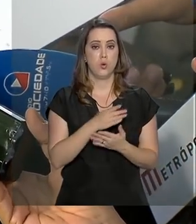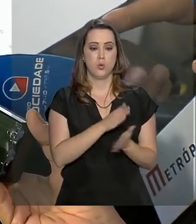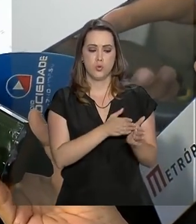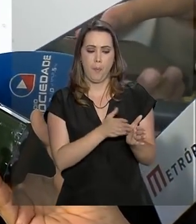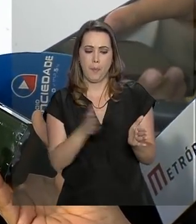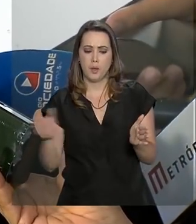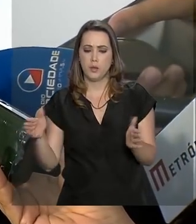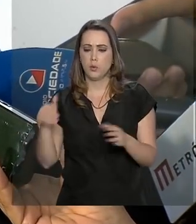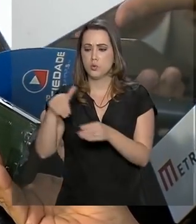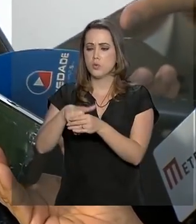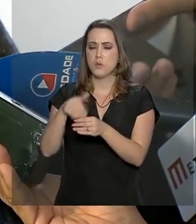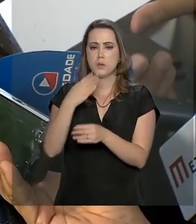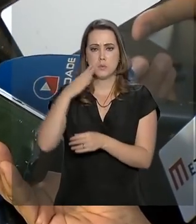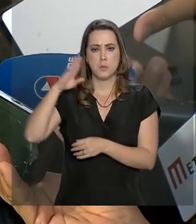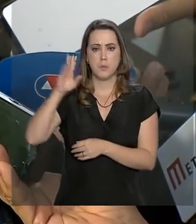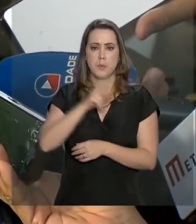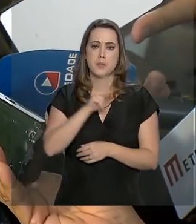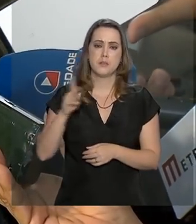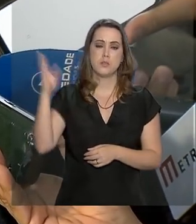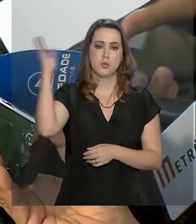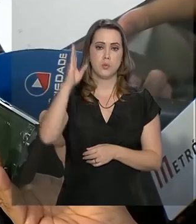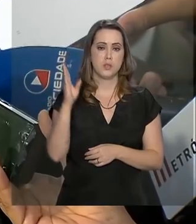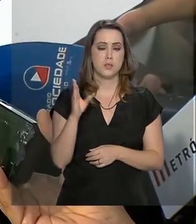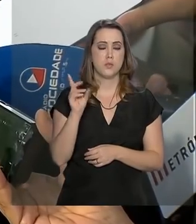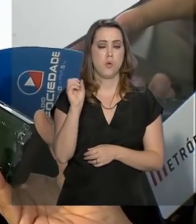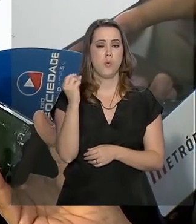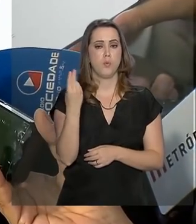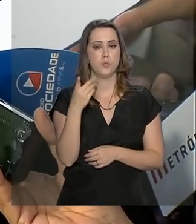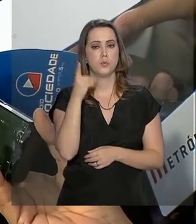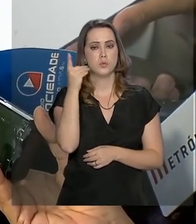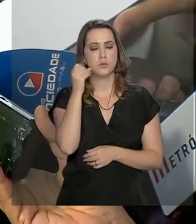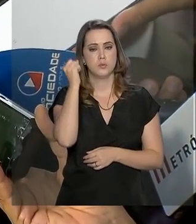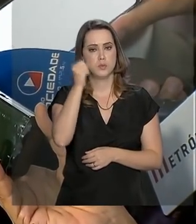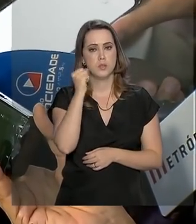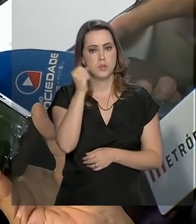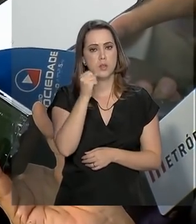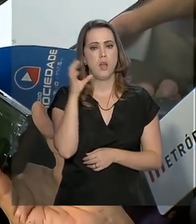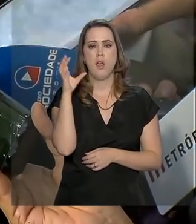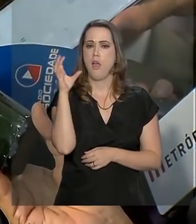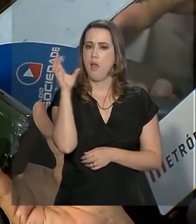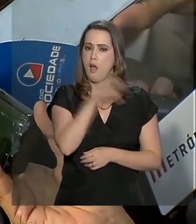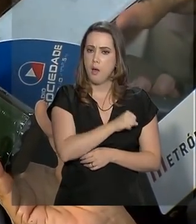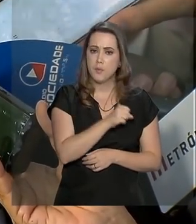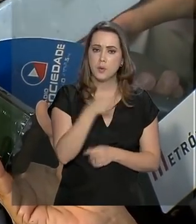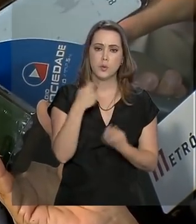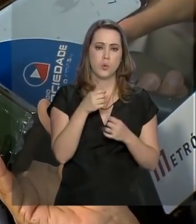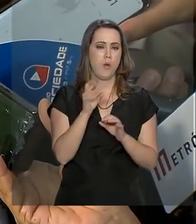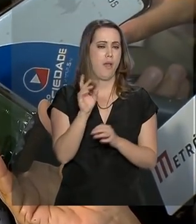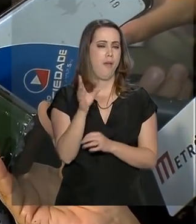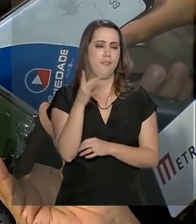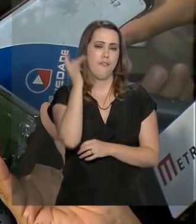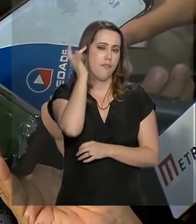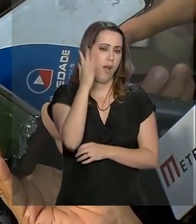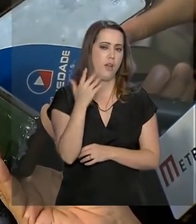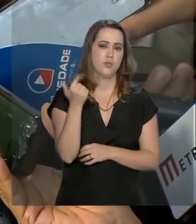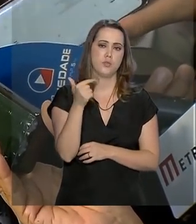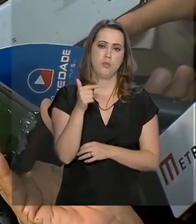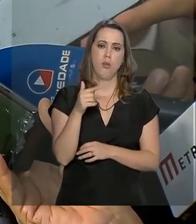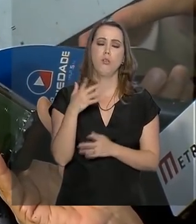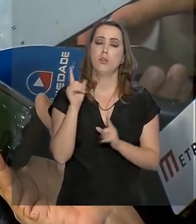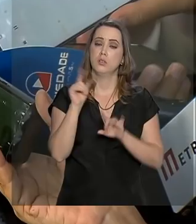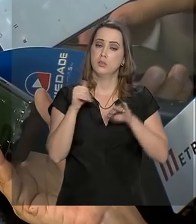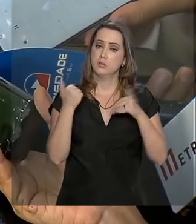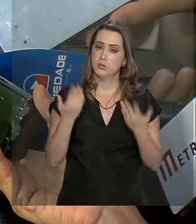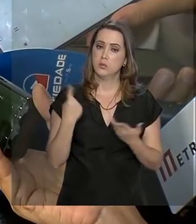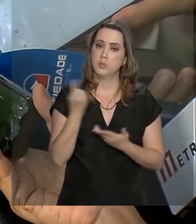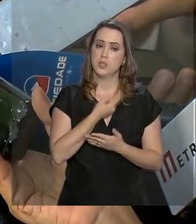presidente da República ou de um parlamentar é uma maratona e não uma corrida de 200 metros. Portanto,